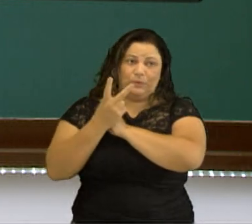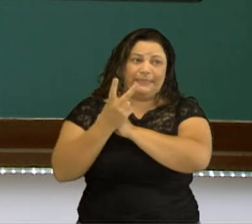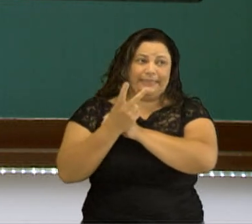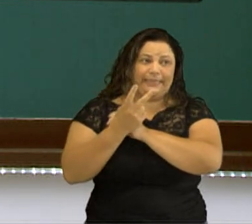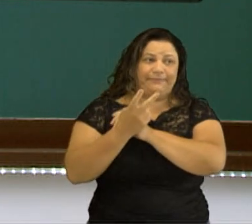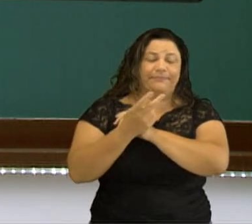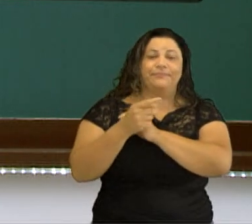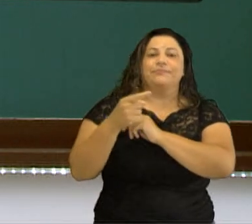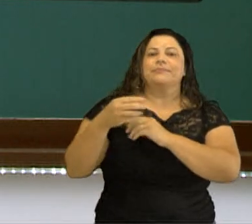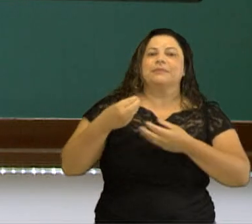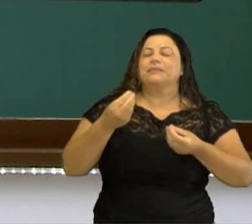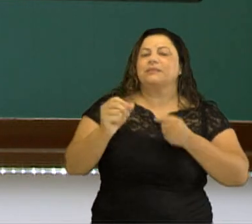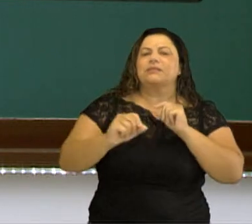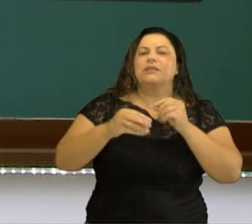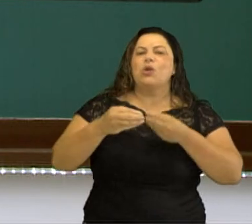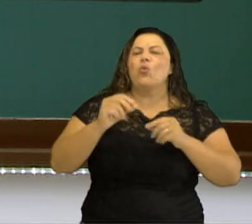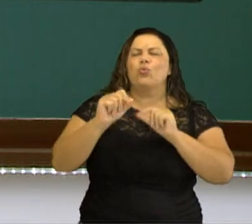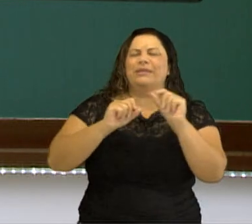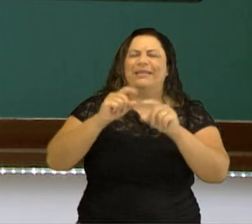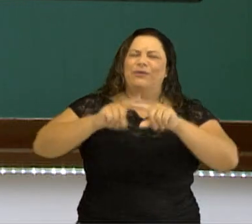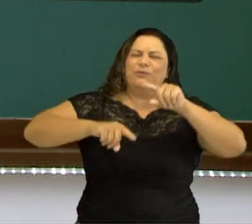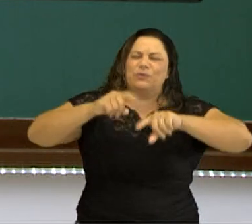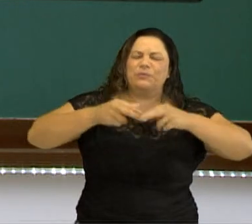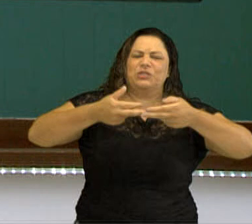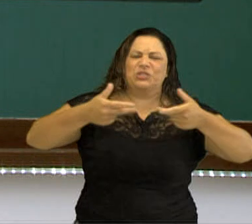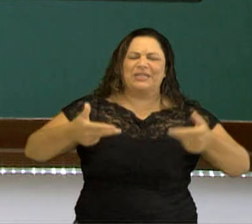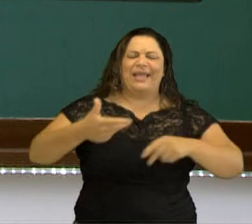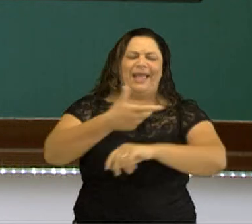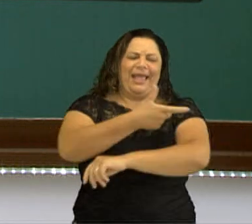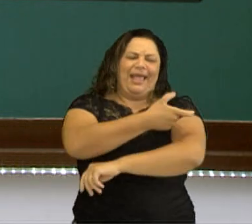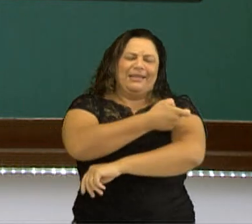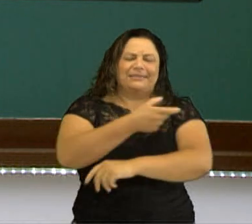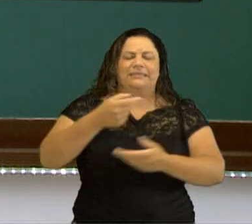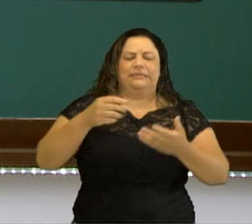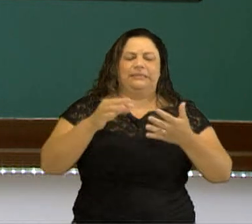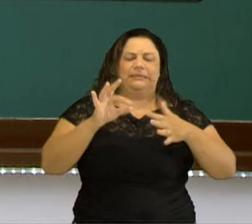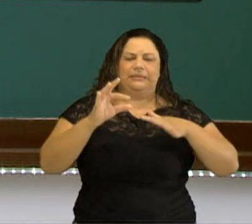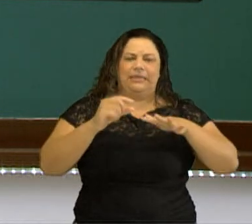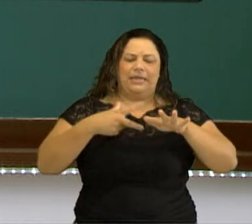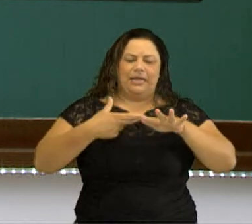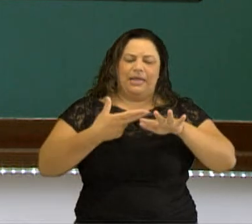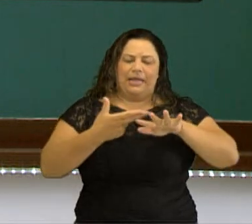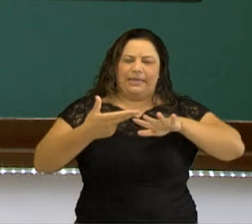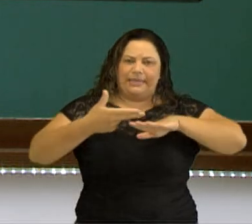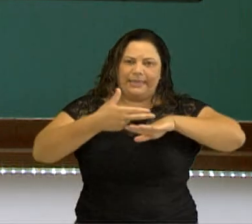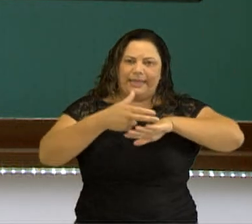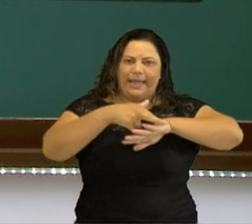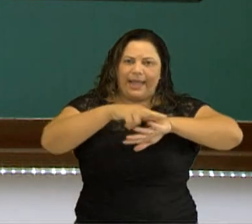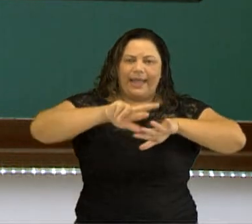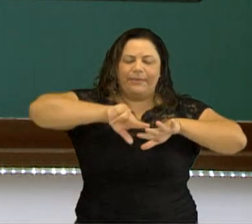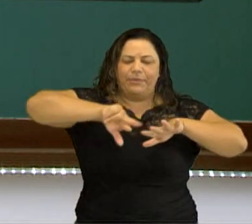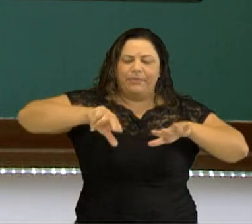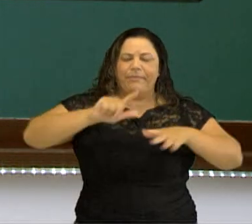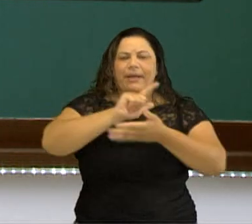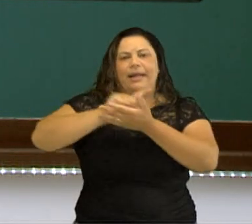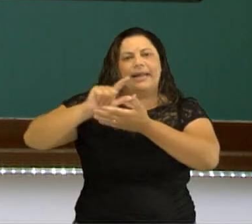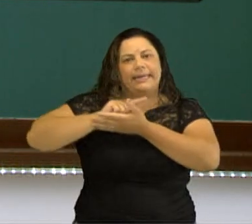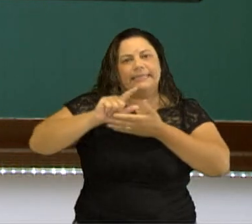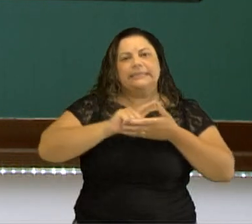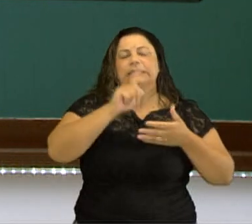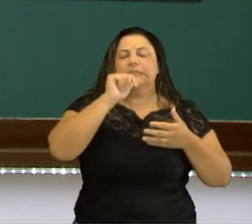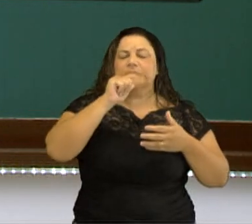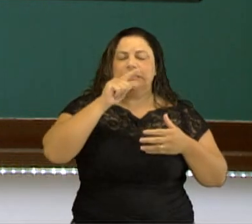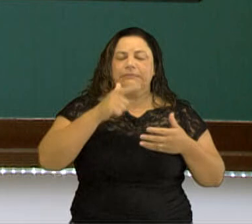não compartilhar esses objetos com seringa, alicatinho de unha, ou então cuidar, lavar bem o alimento, cuidar da sua água para que ela